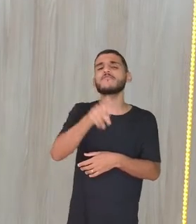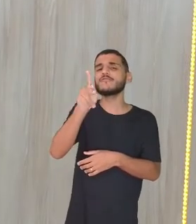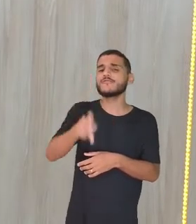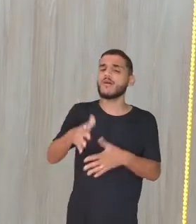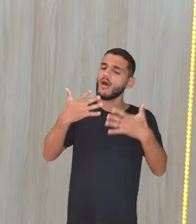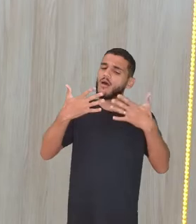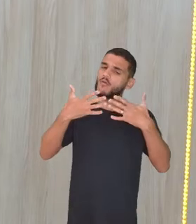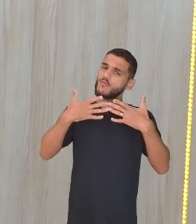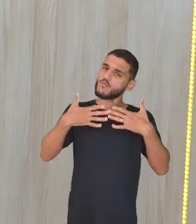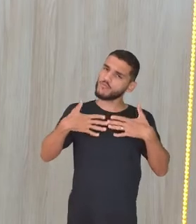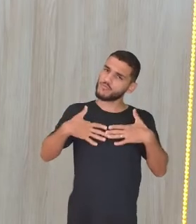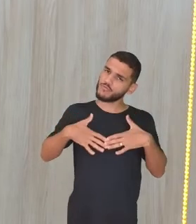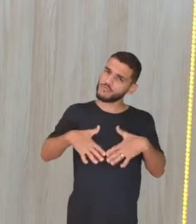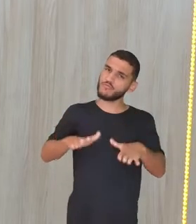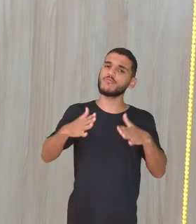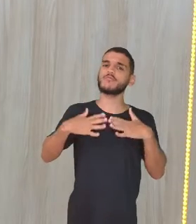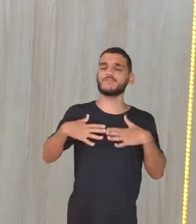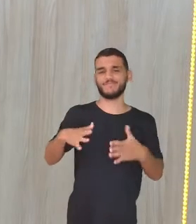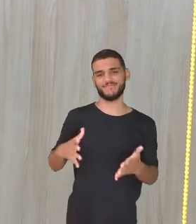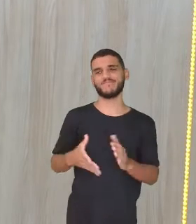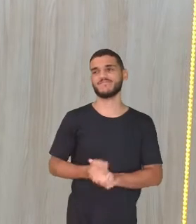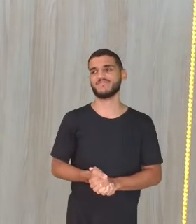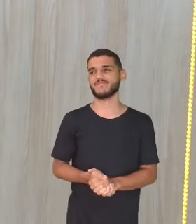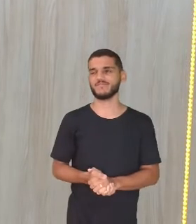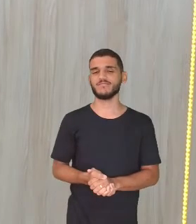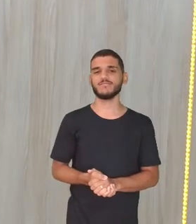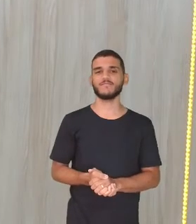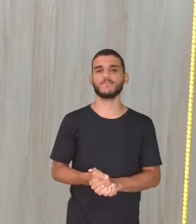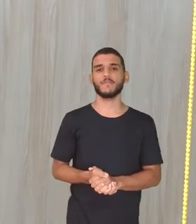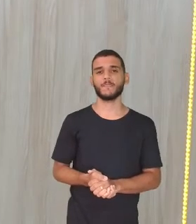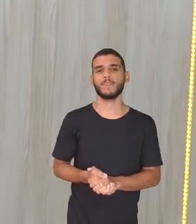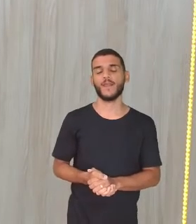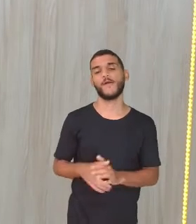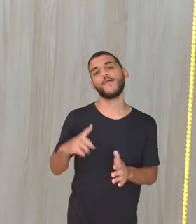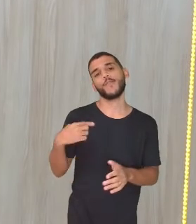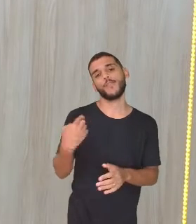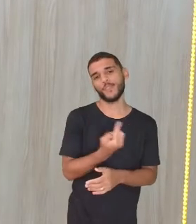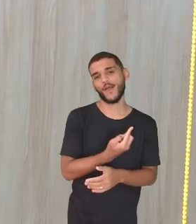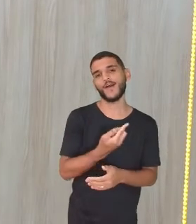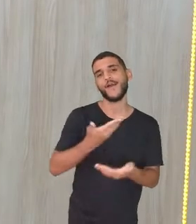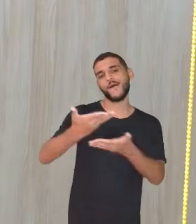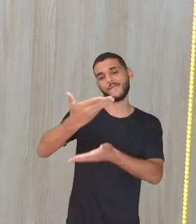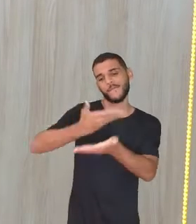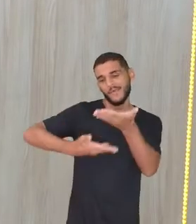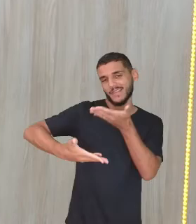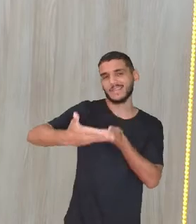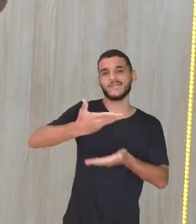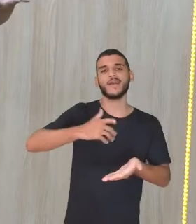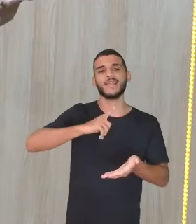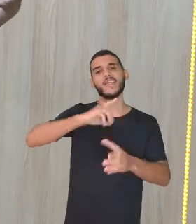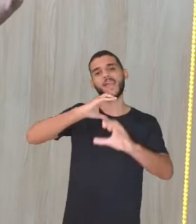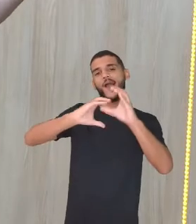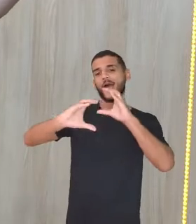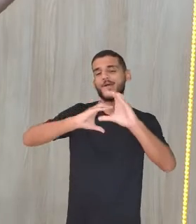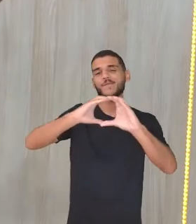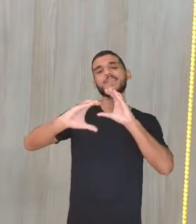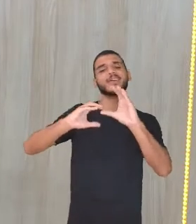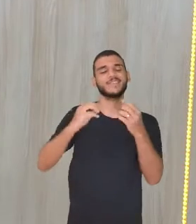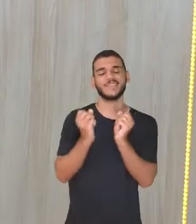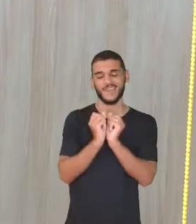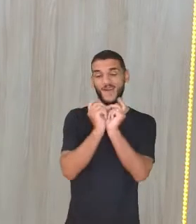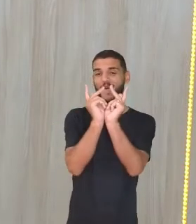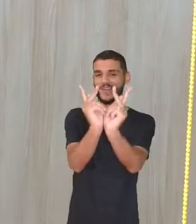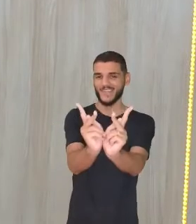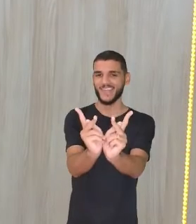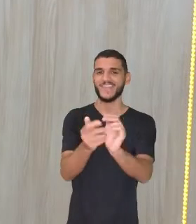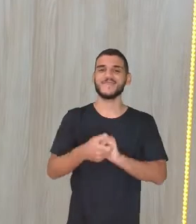mais devagar. Aí eu vou, tá certo? A gente vai interagindo, porque é na interação que a comunicação acontece,